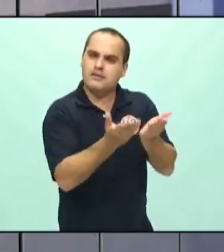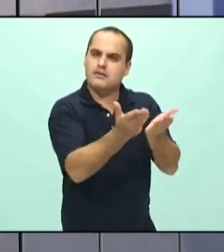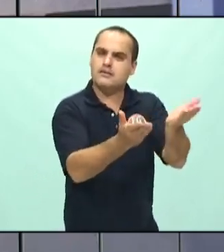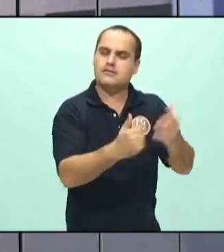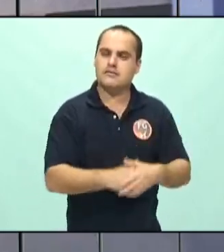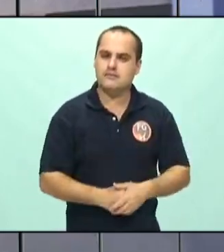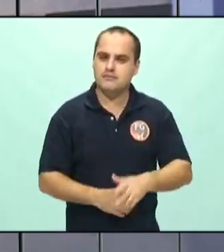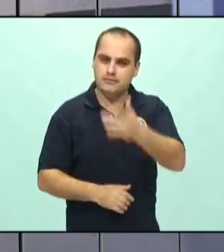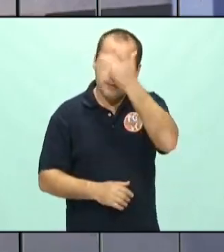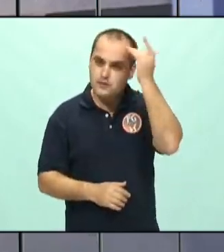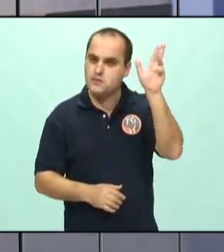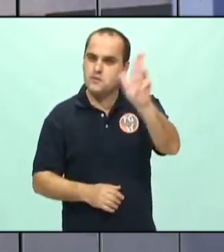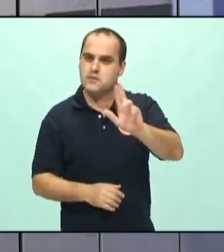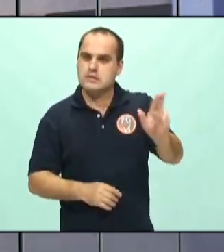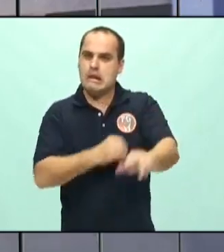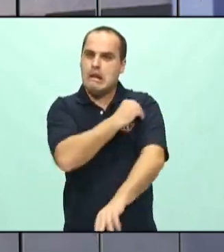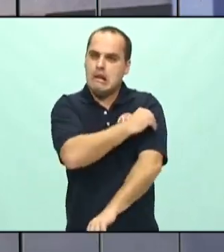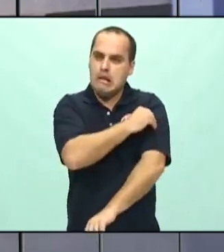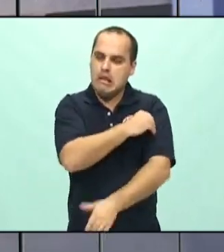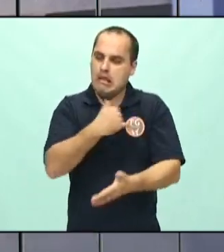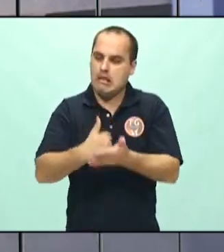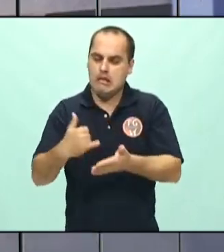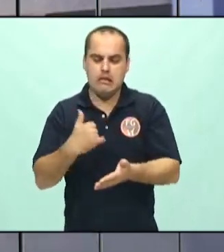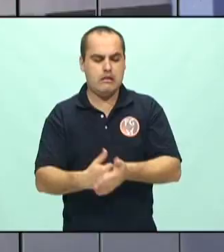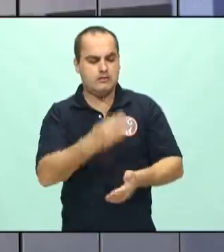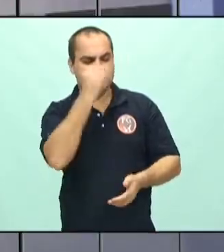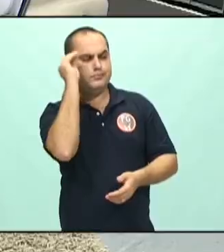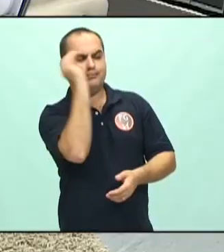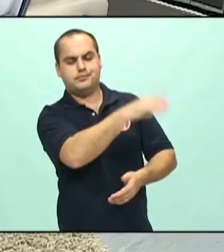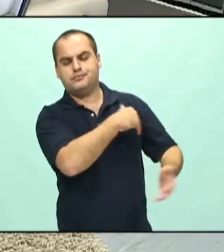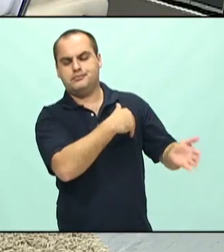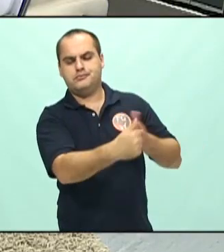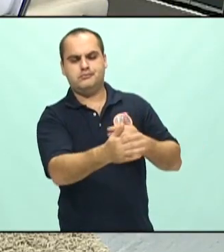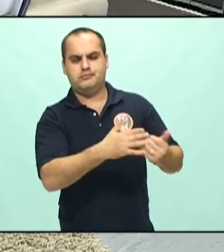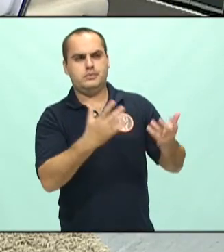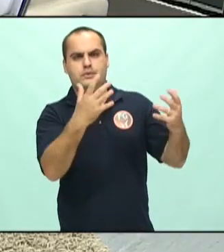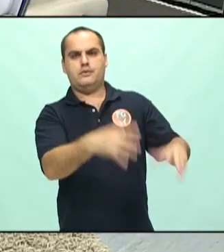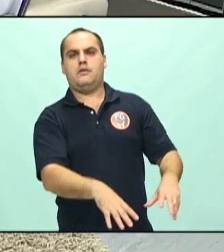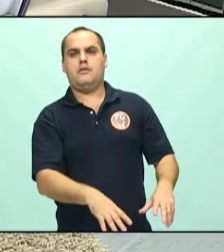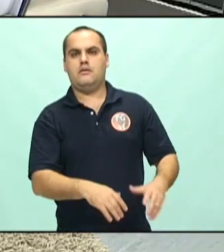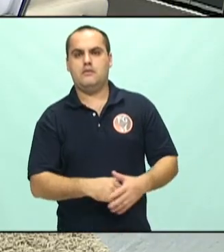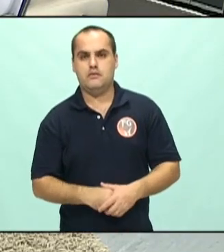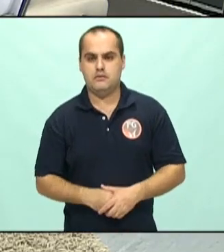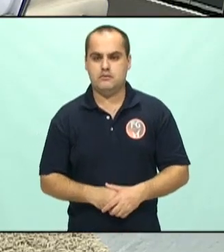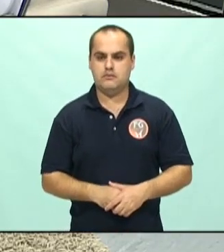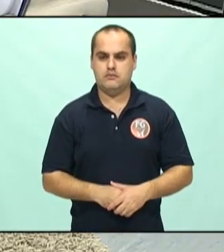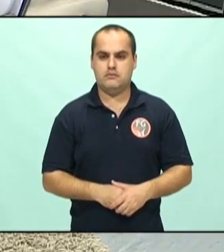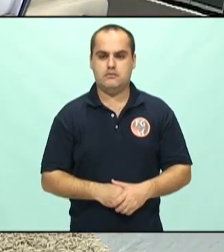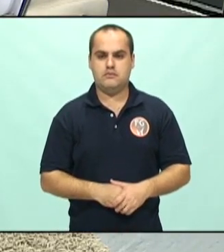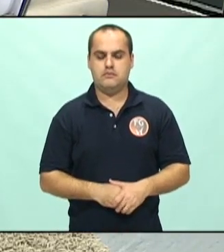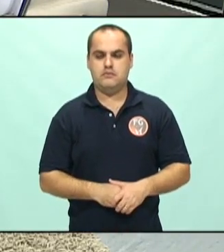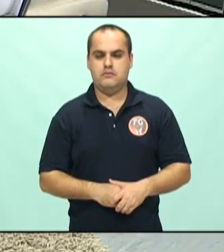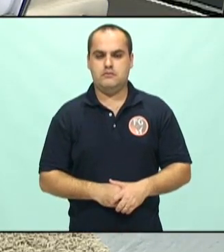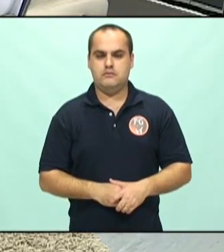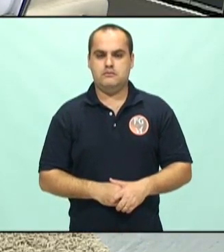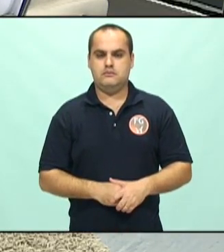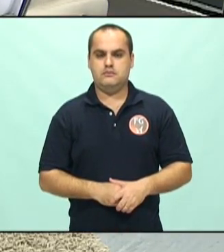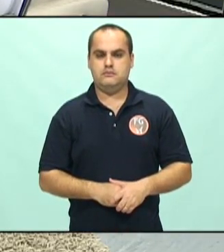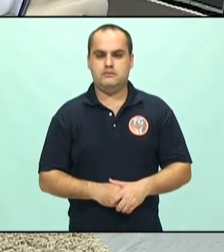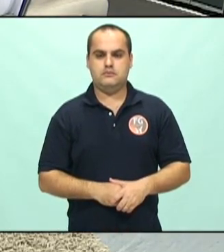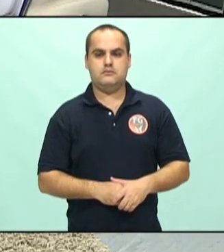no uso de óculos de droga e ela não tá nem aí pra ti ela não quer ser tratado ela é possuída e ela é é um